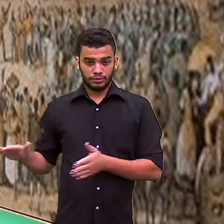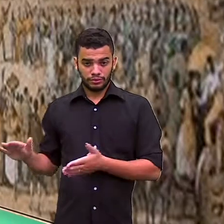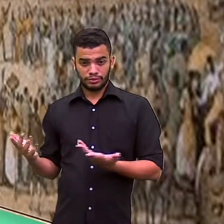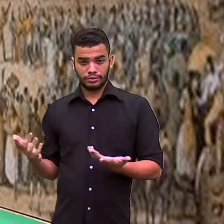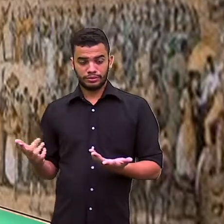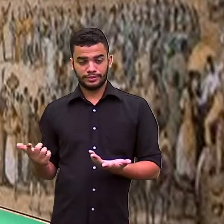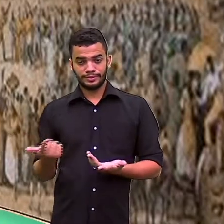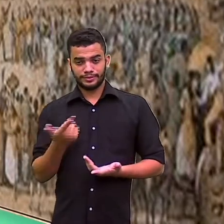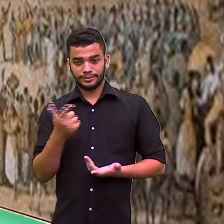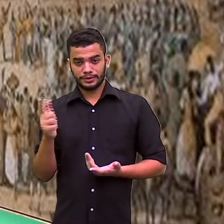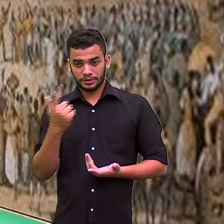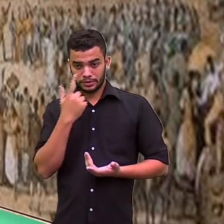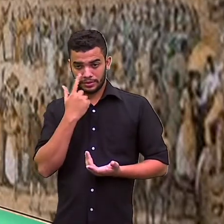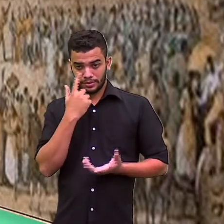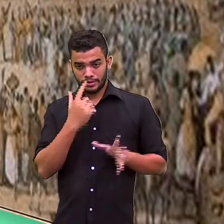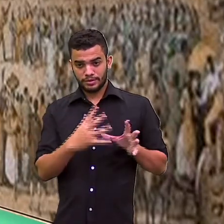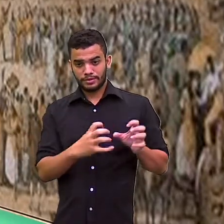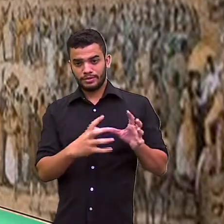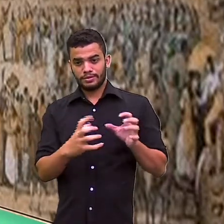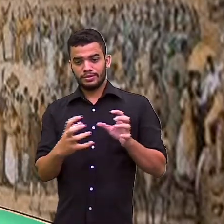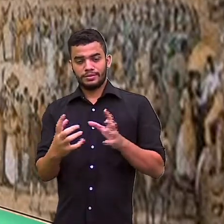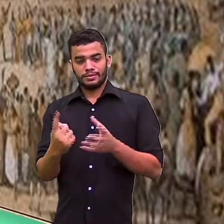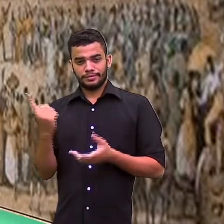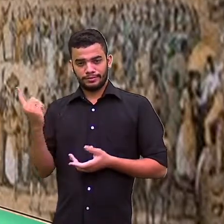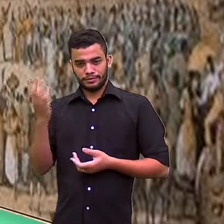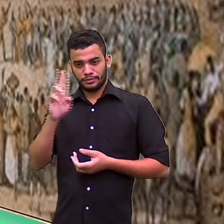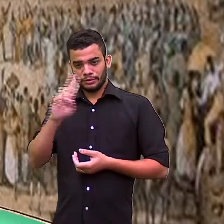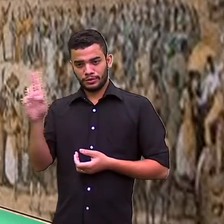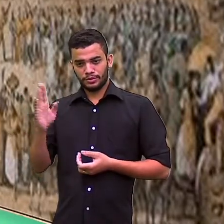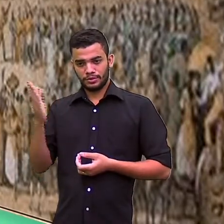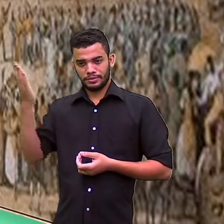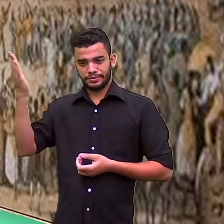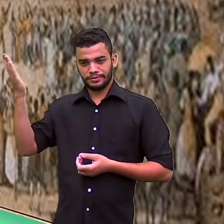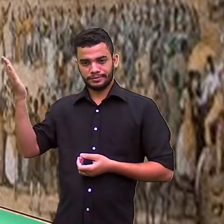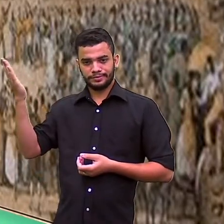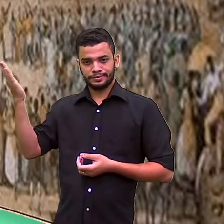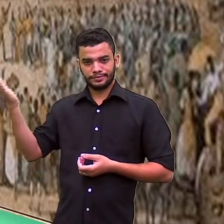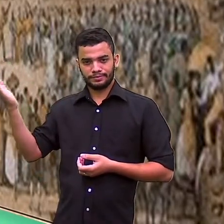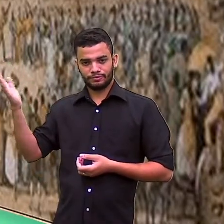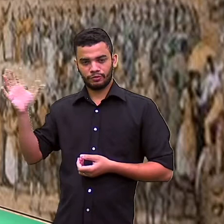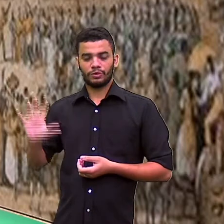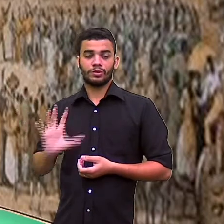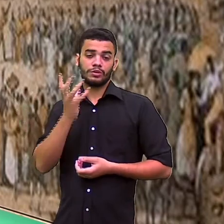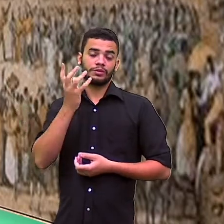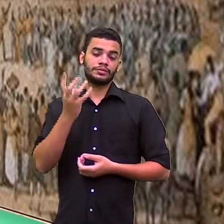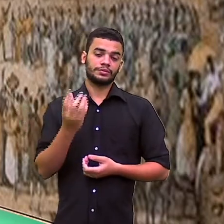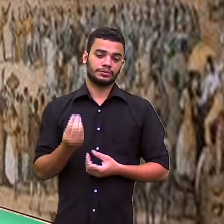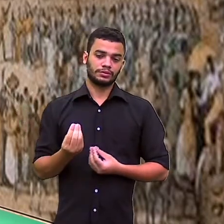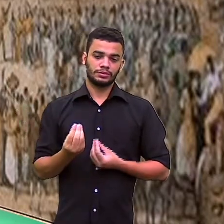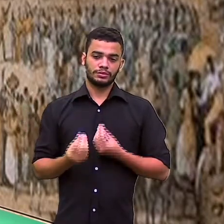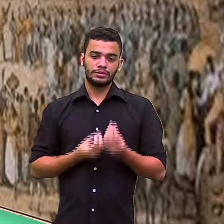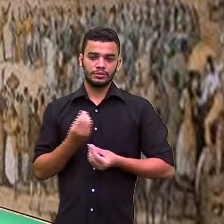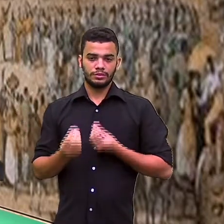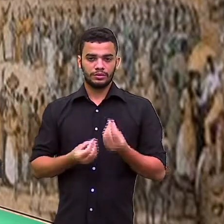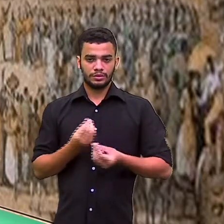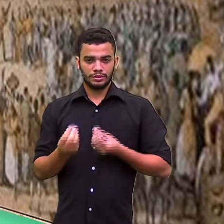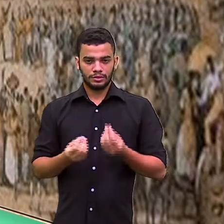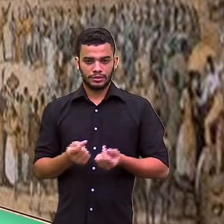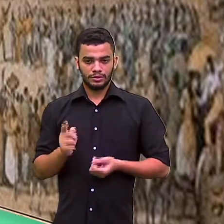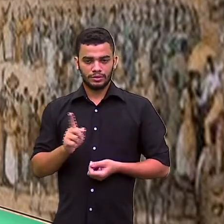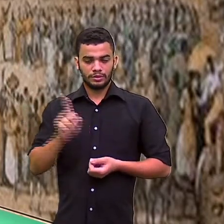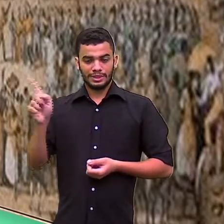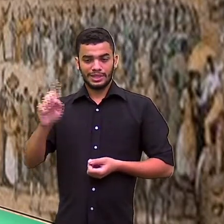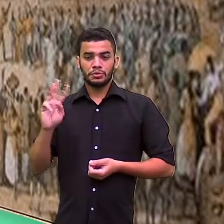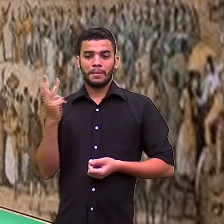nela, vamos passar por ela agora. A balaiada, ela foi muito importante na região da província do Maranhão,